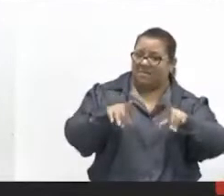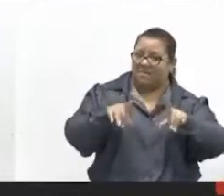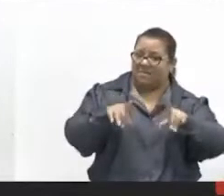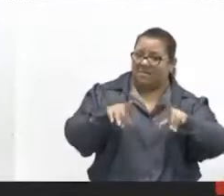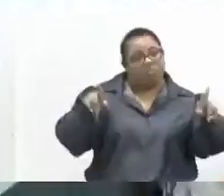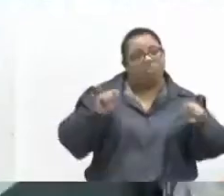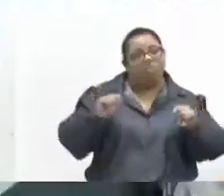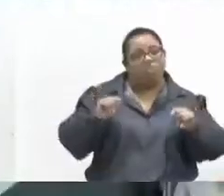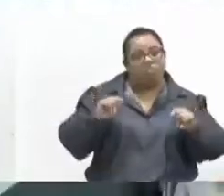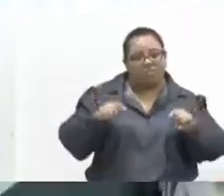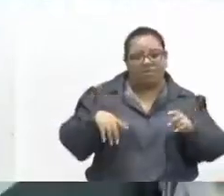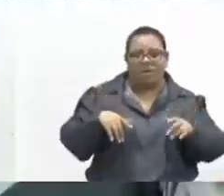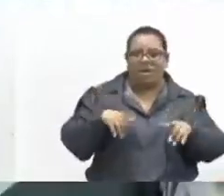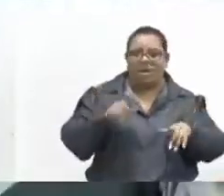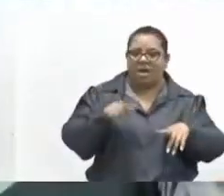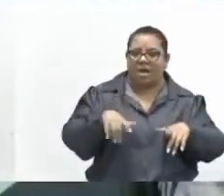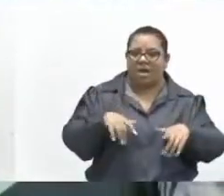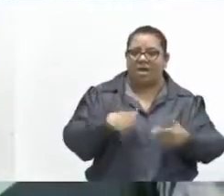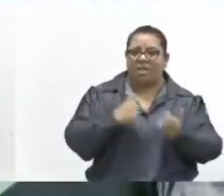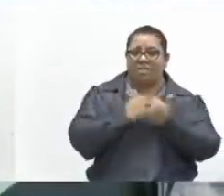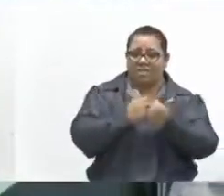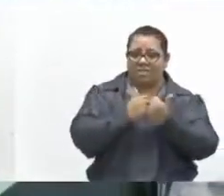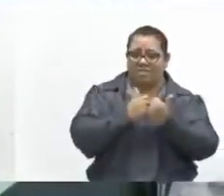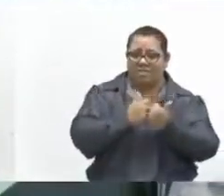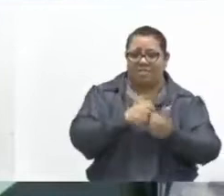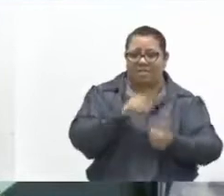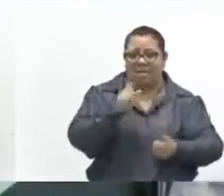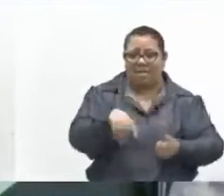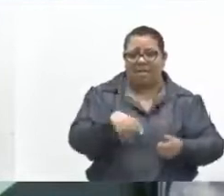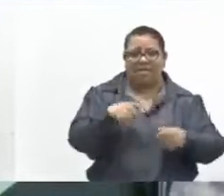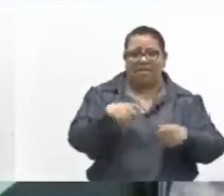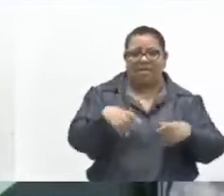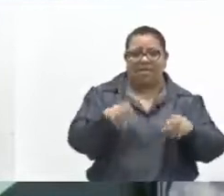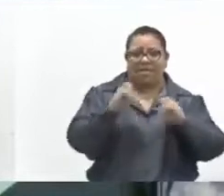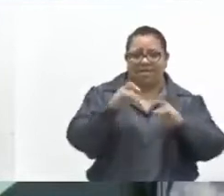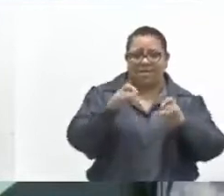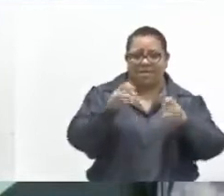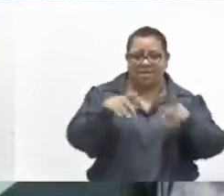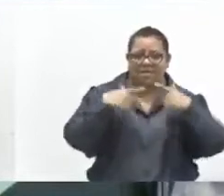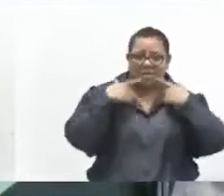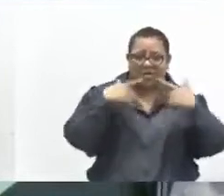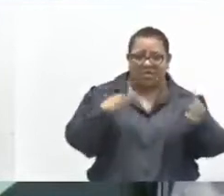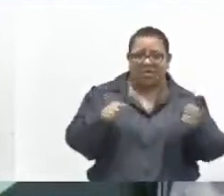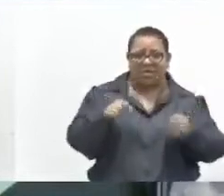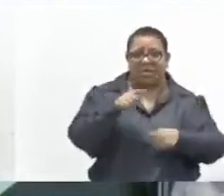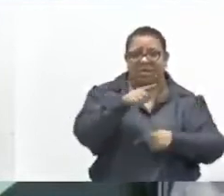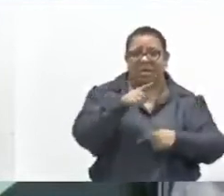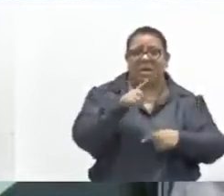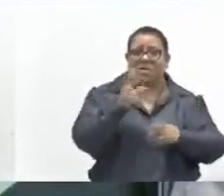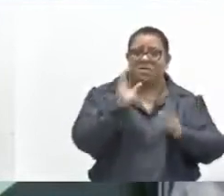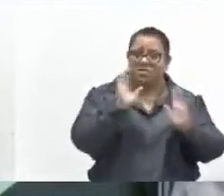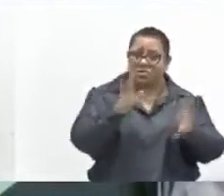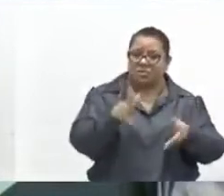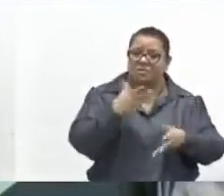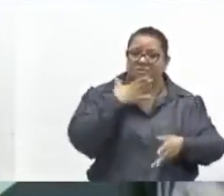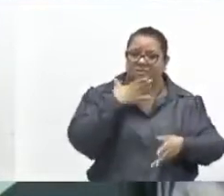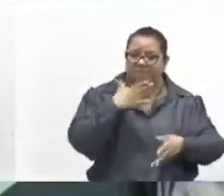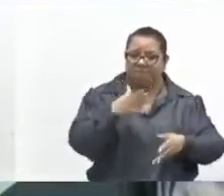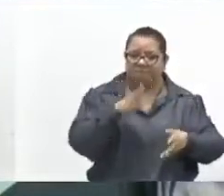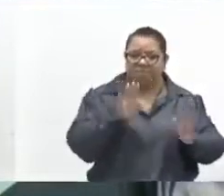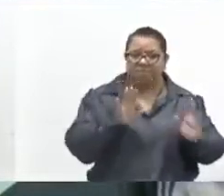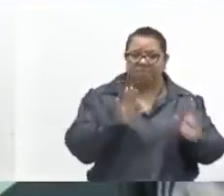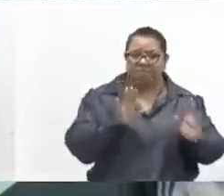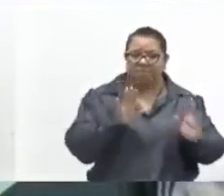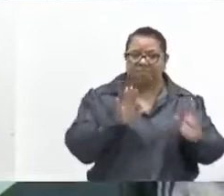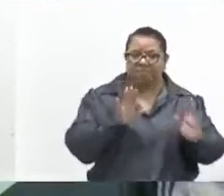porque a assistência estudantil, ela também engloba, por exemplo, o ensino de outras línguas. Na UFMT, a própria PRAE, ela tem edital específico para estudantes que